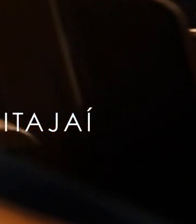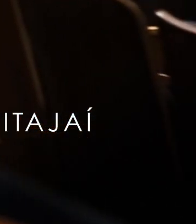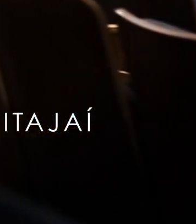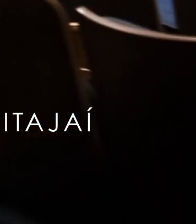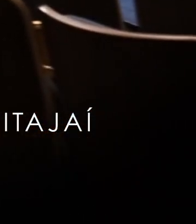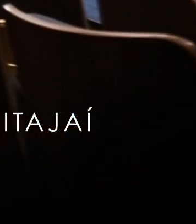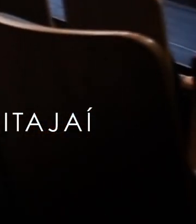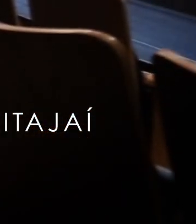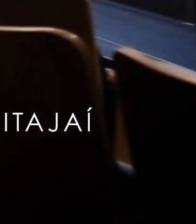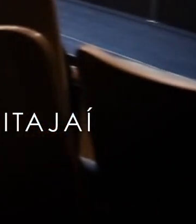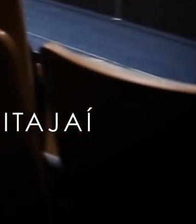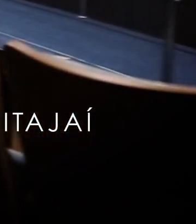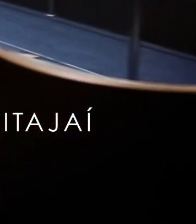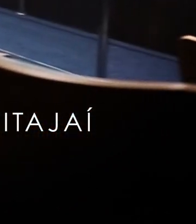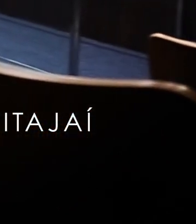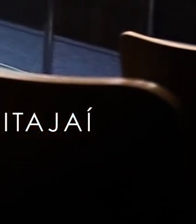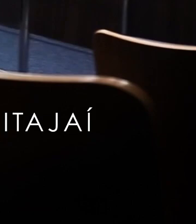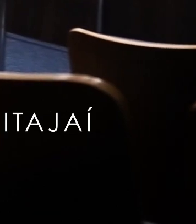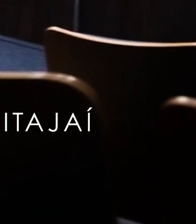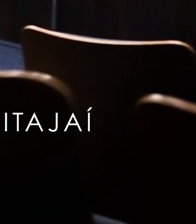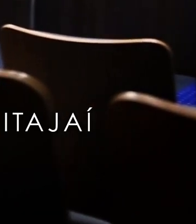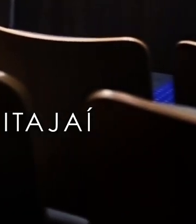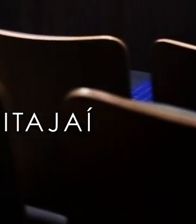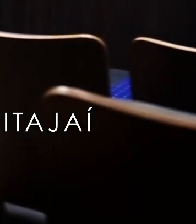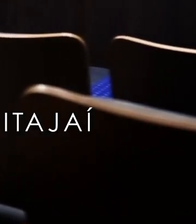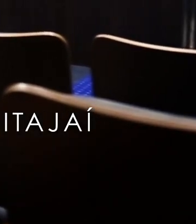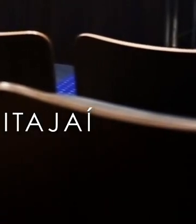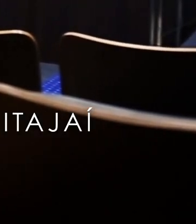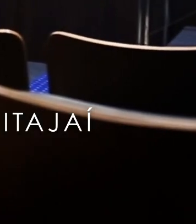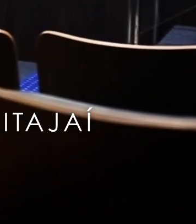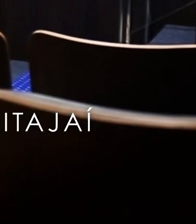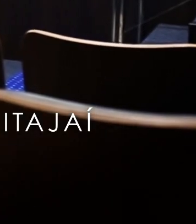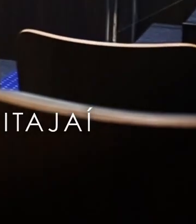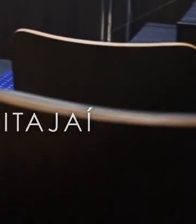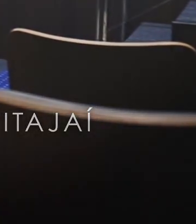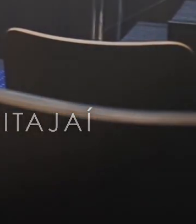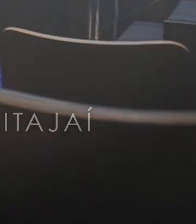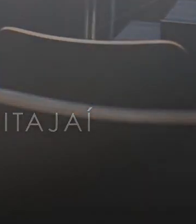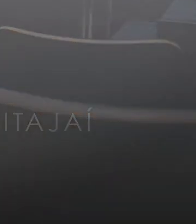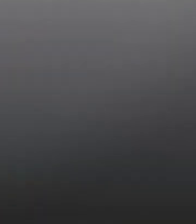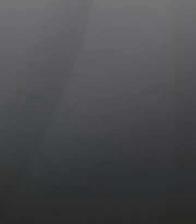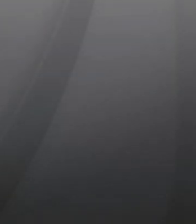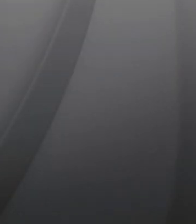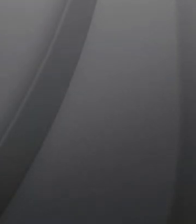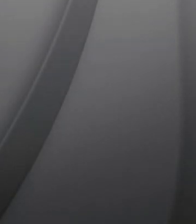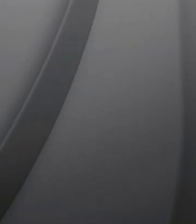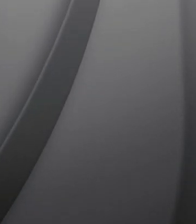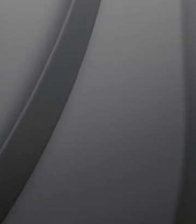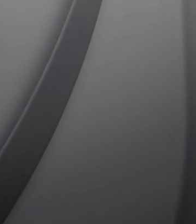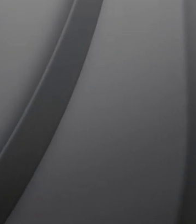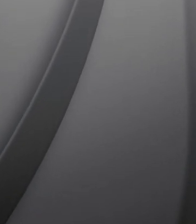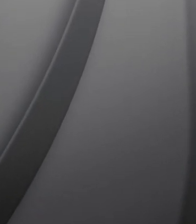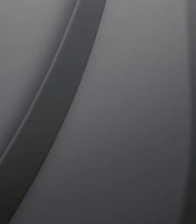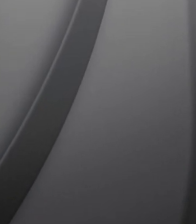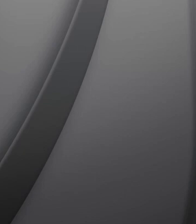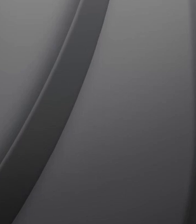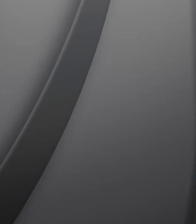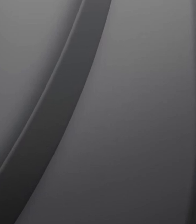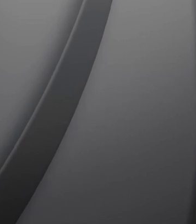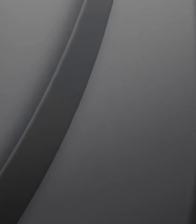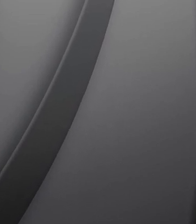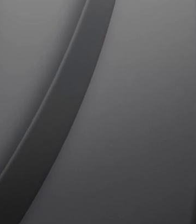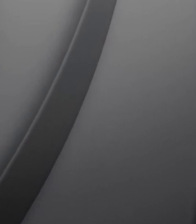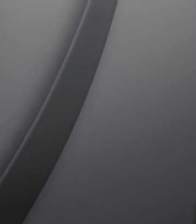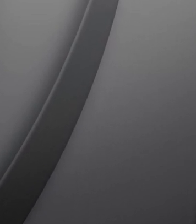mais Fique por dentro do que acontece na Câmara de Vereadores de Itajaí inscreva-se no